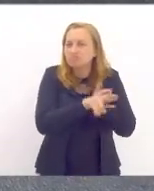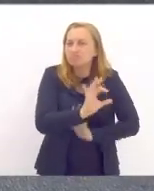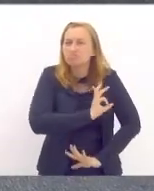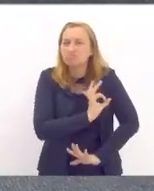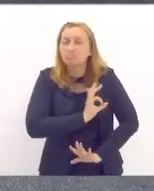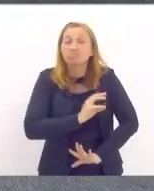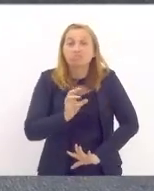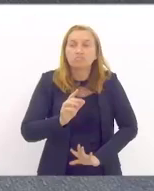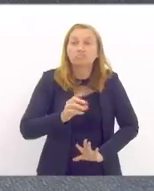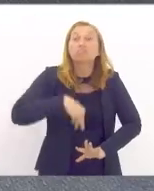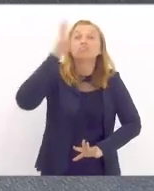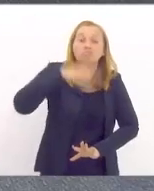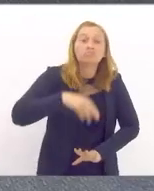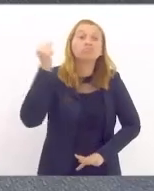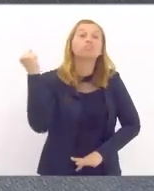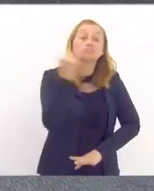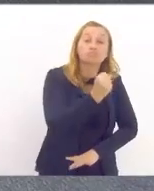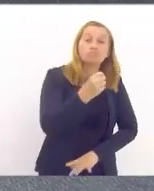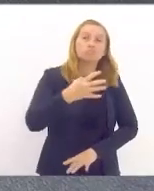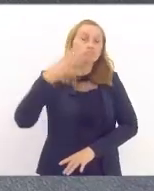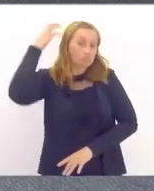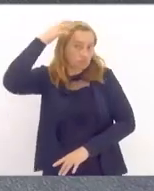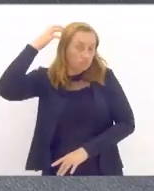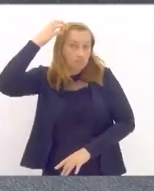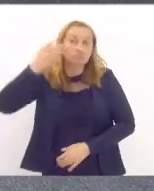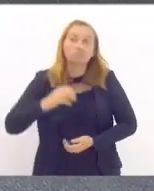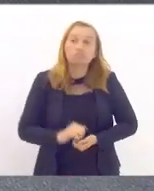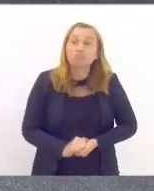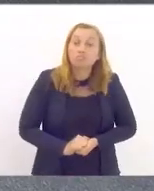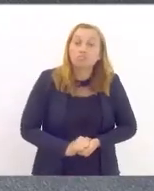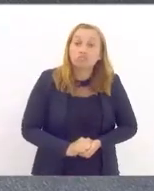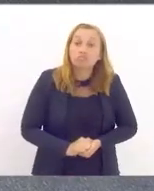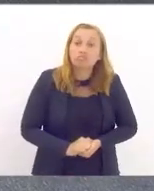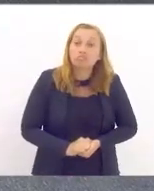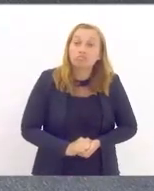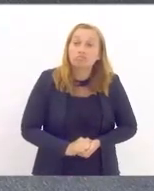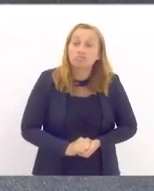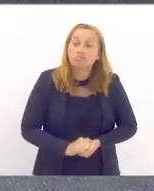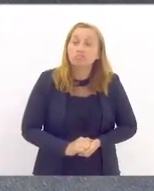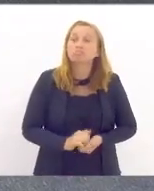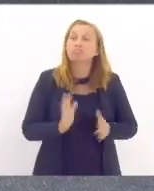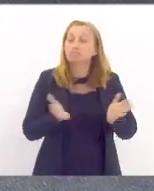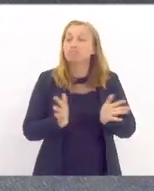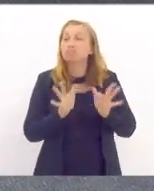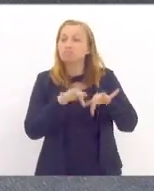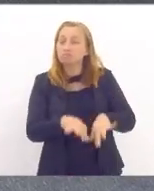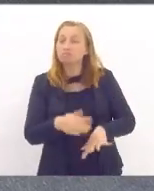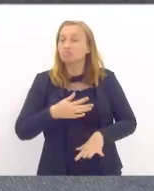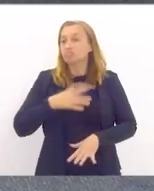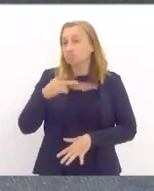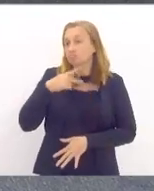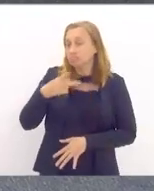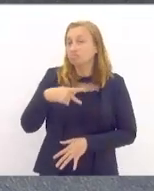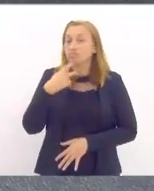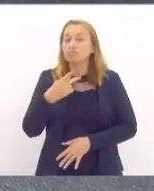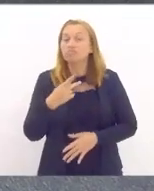apontou quem mandou matar a Marielle Franco E aí é já concluindo a minha fala dizer o quanto que esse